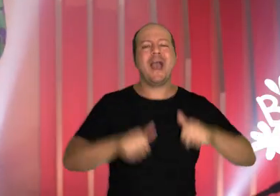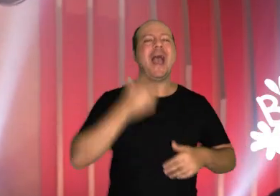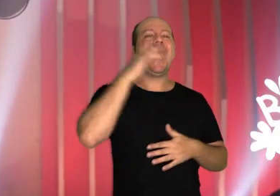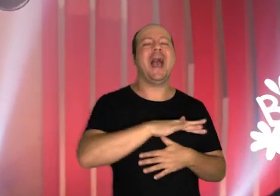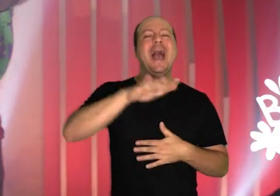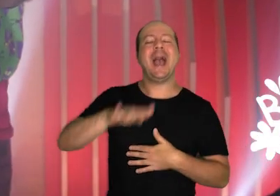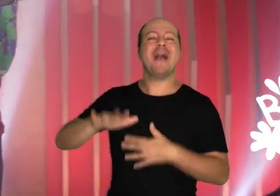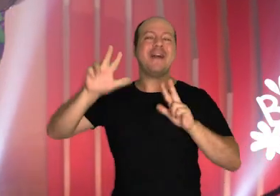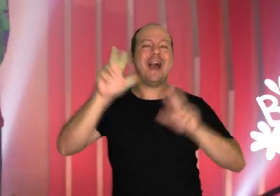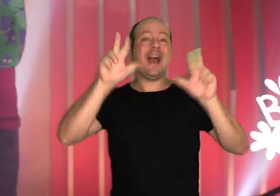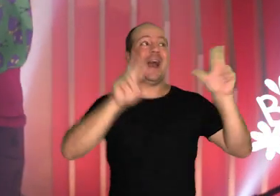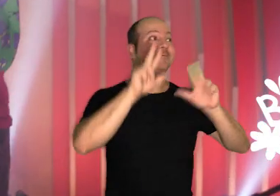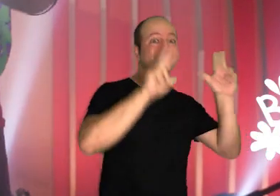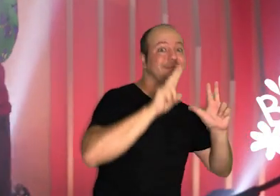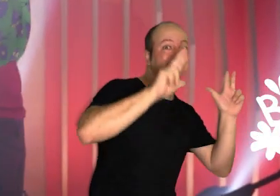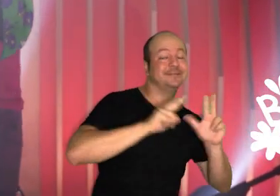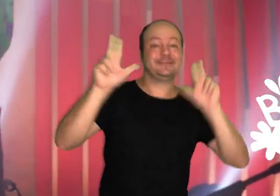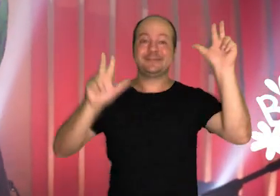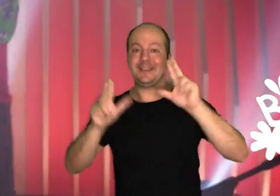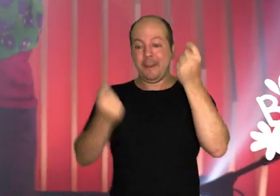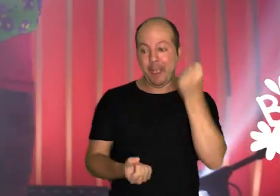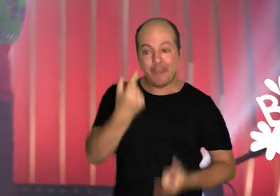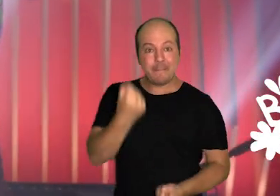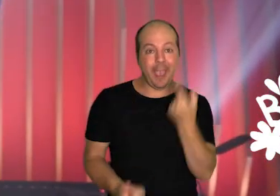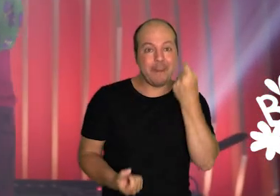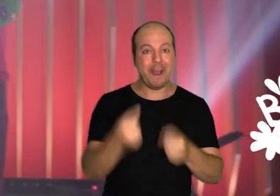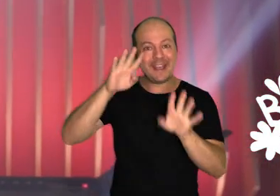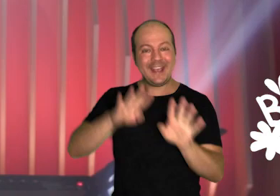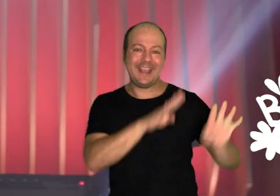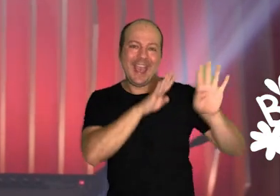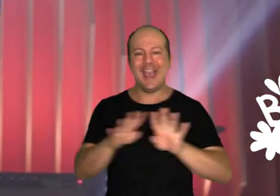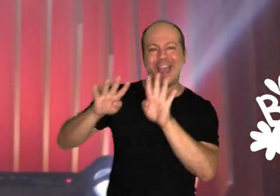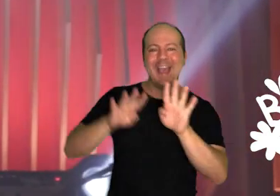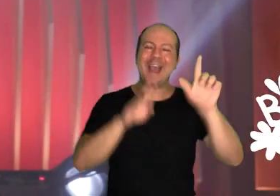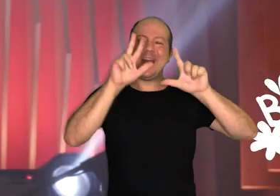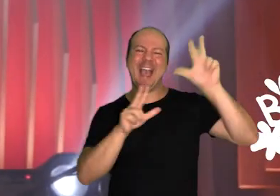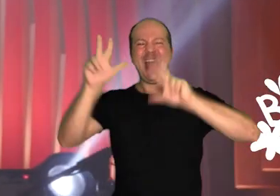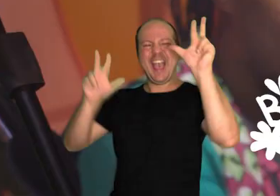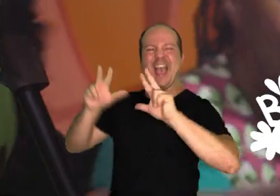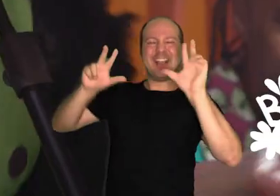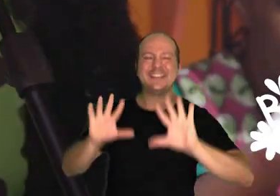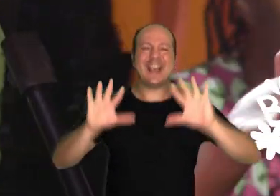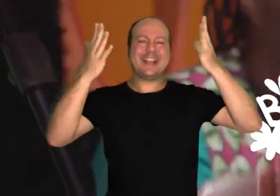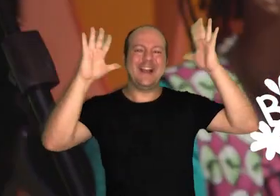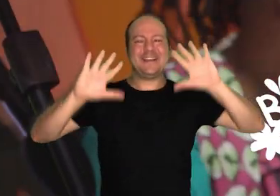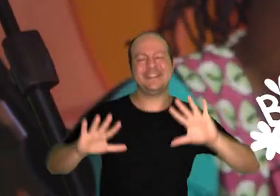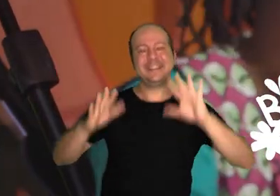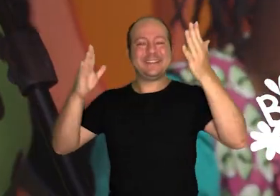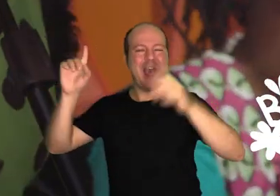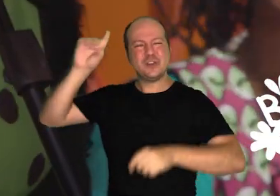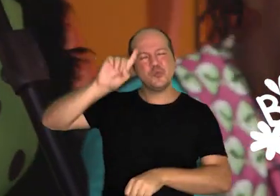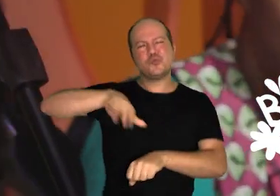criança, chegou o carnaval. É pipoquinha atrás de pipoquinha, salão para o dia